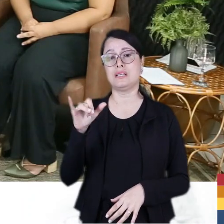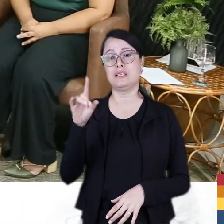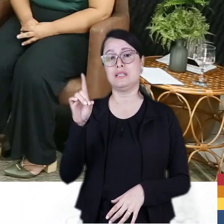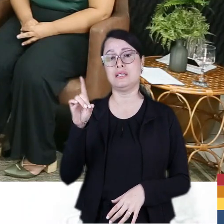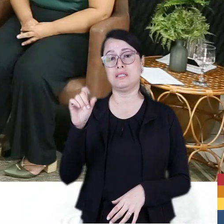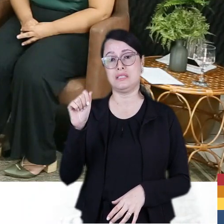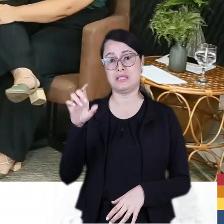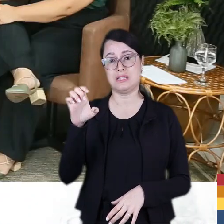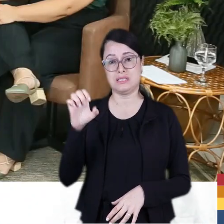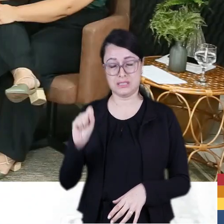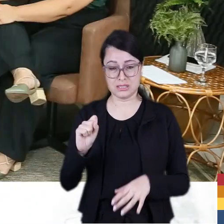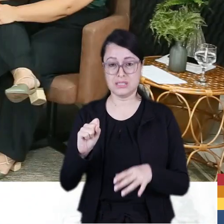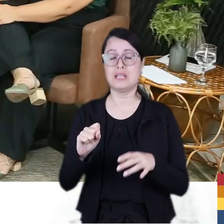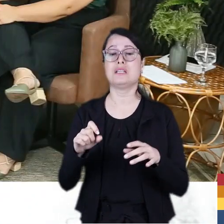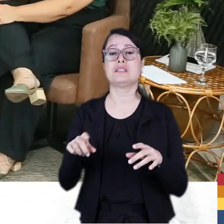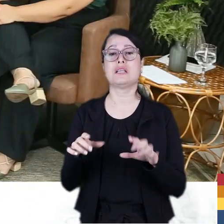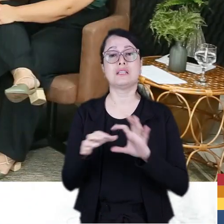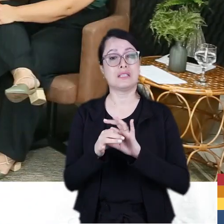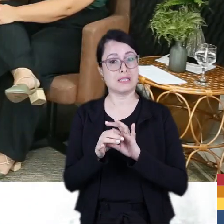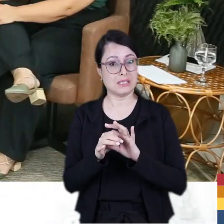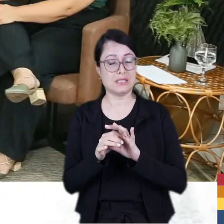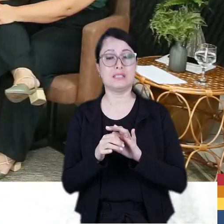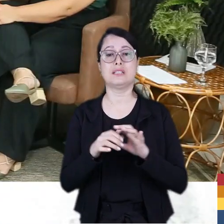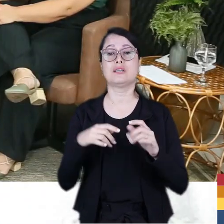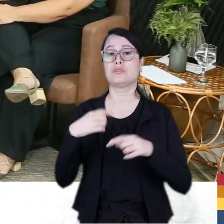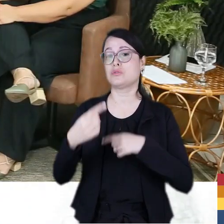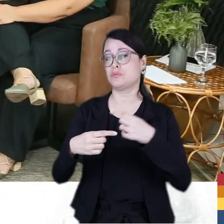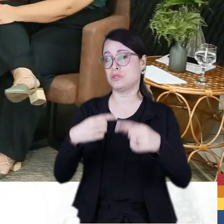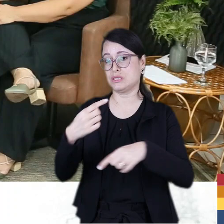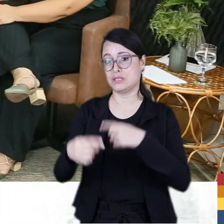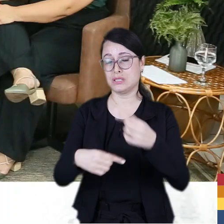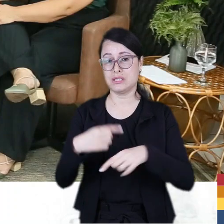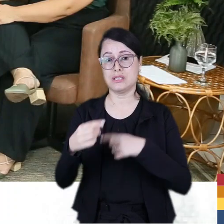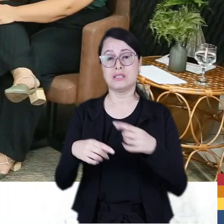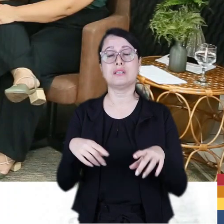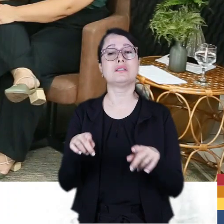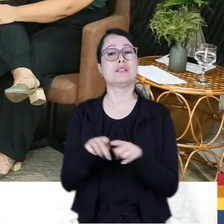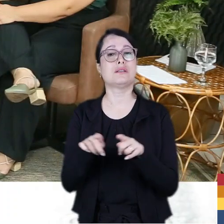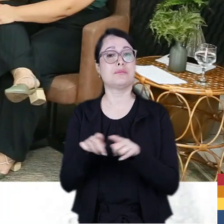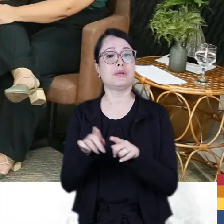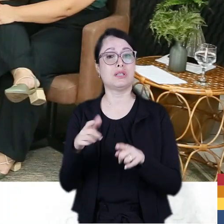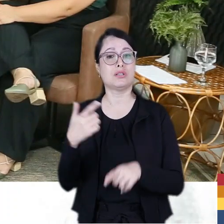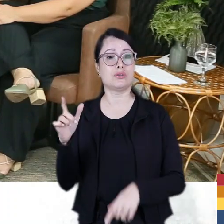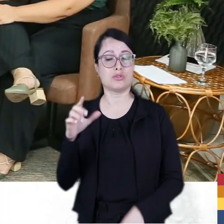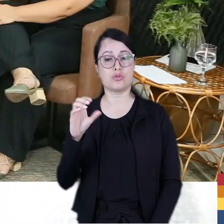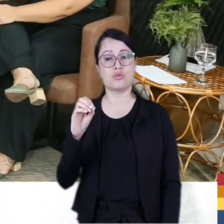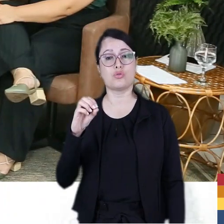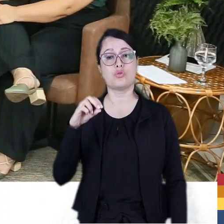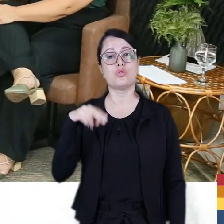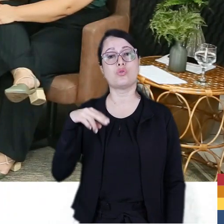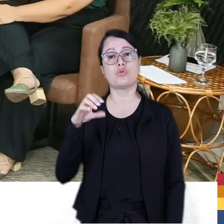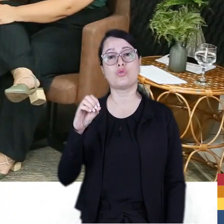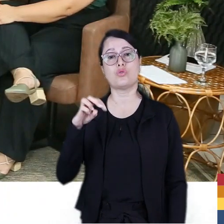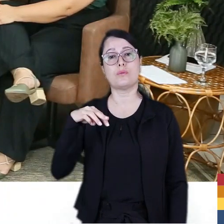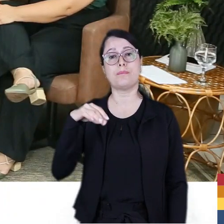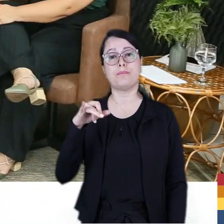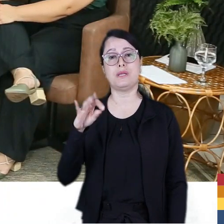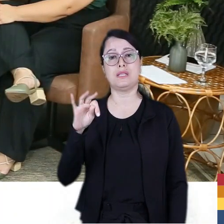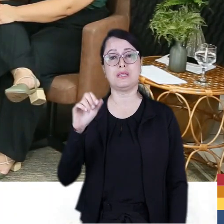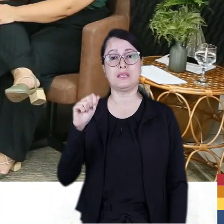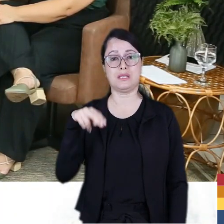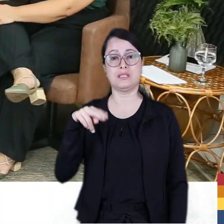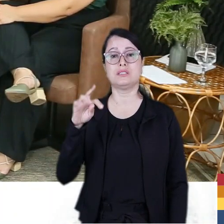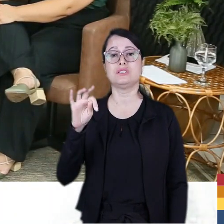para o trabalho então como nós falávamos antes sobre as modalidades de oferta a modalidade integrada a modalidade